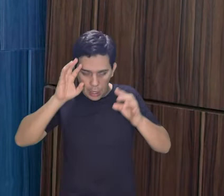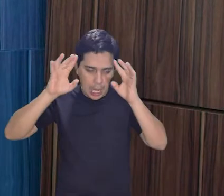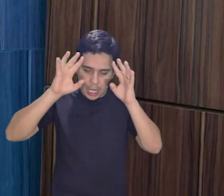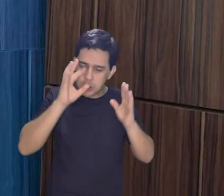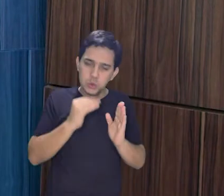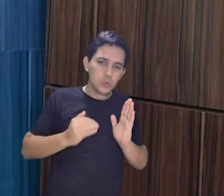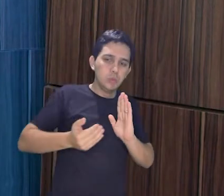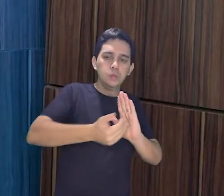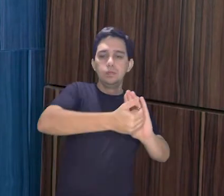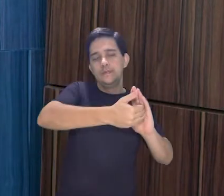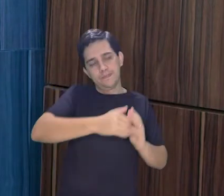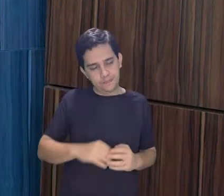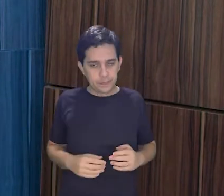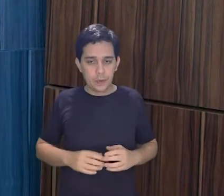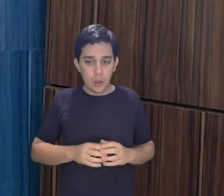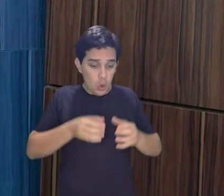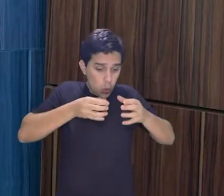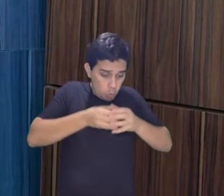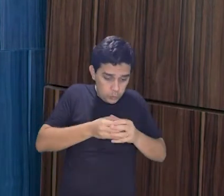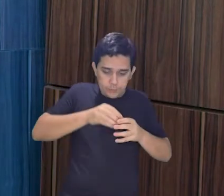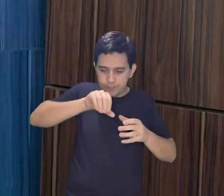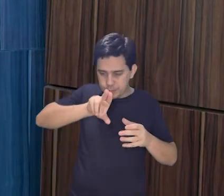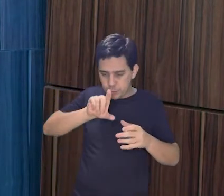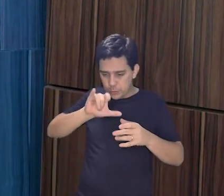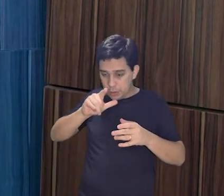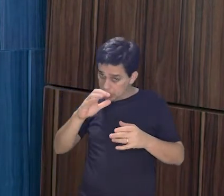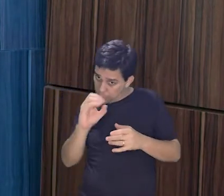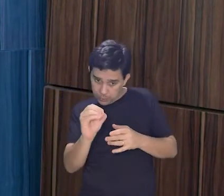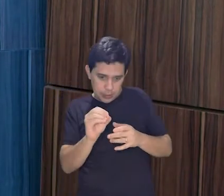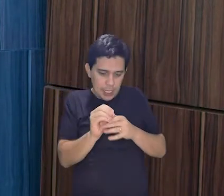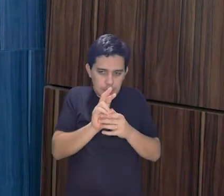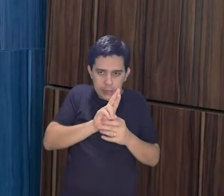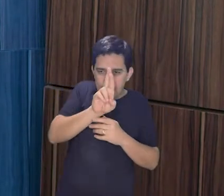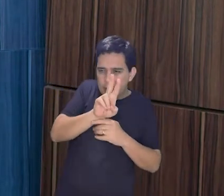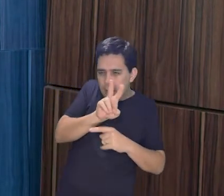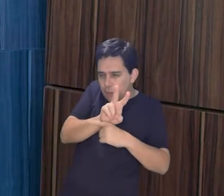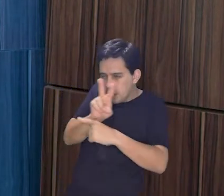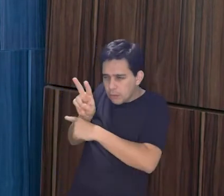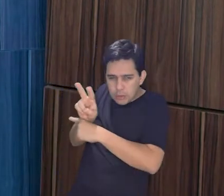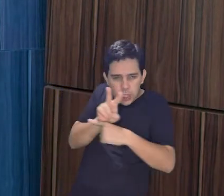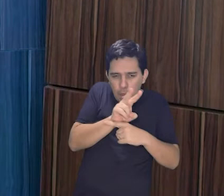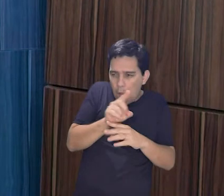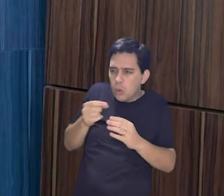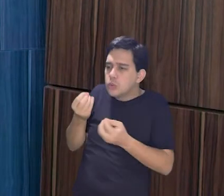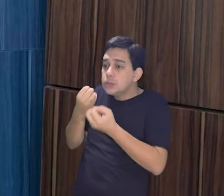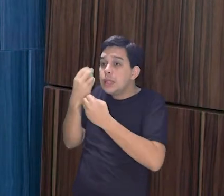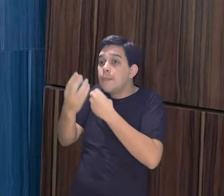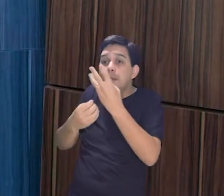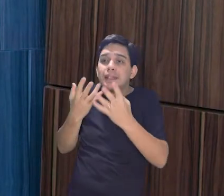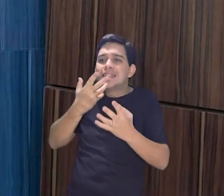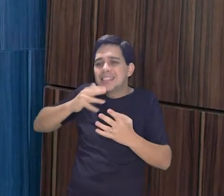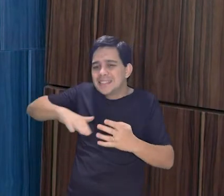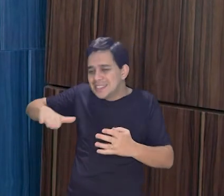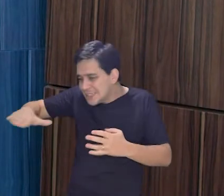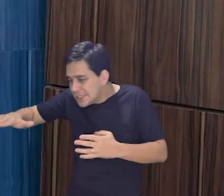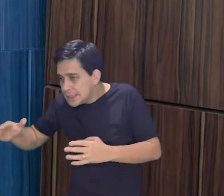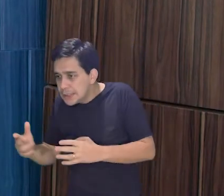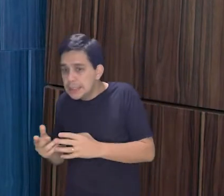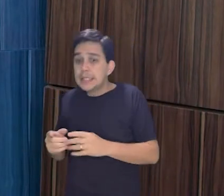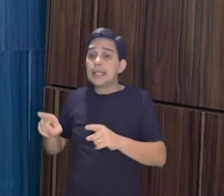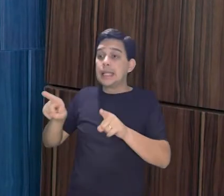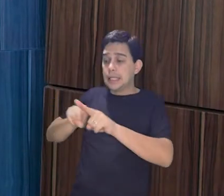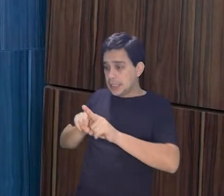que o NUDECA, que é aquele núcleo que acompanha e controla esses depoimentos no tribunal, ele manda para o Centro de Apoio Integrado